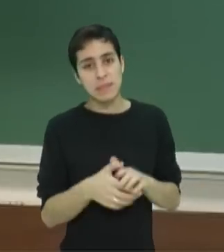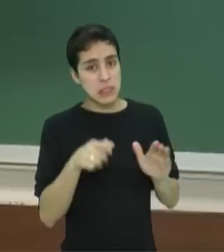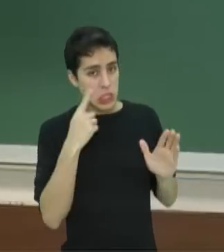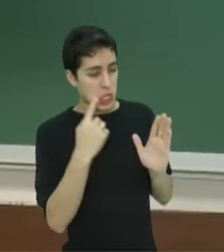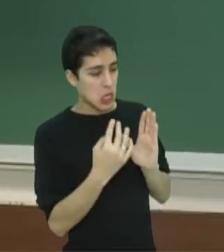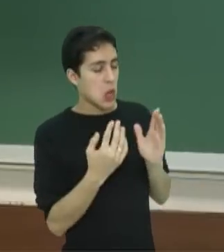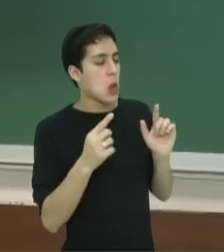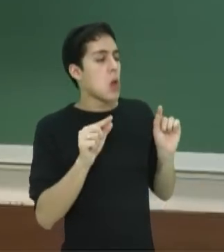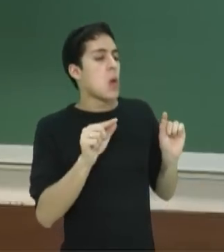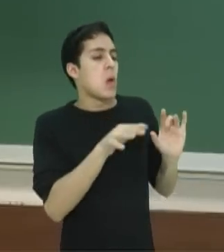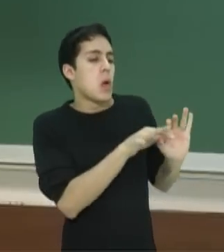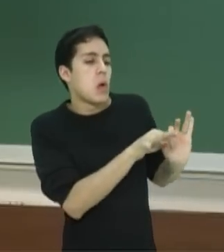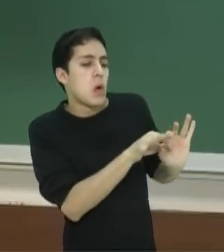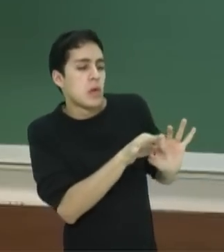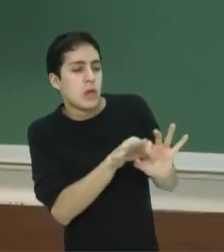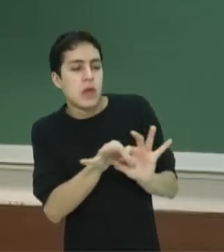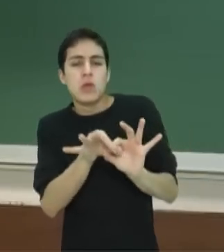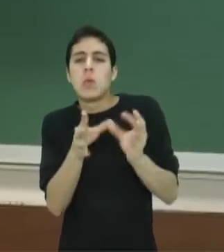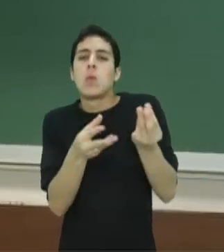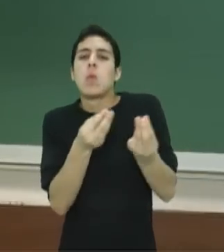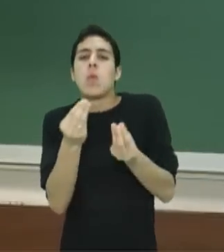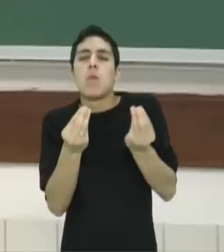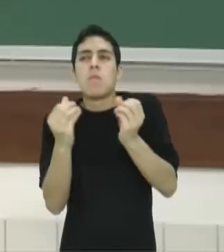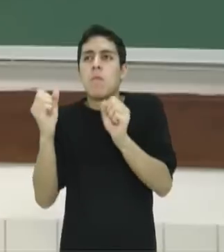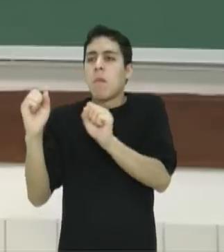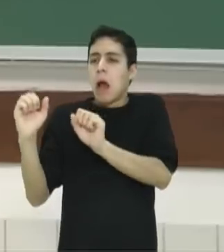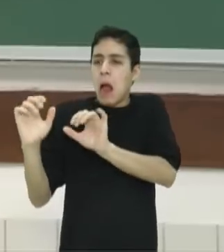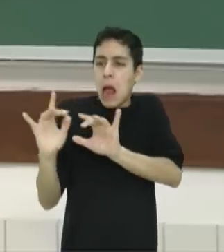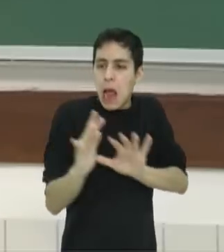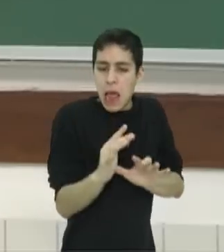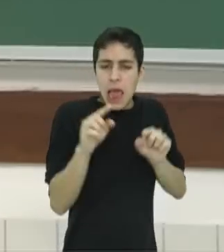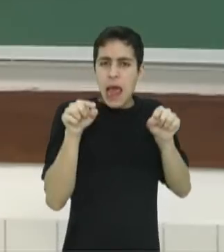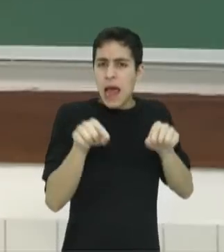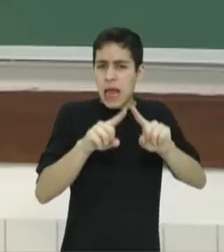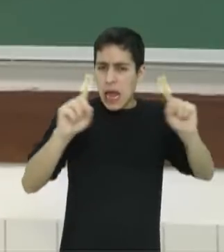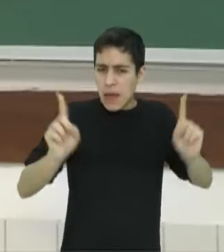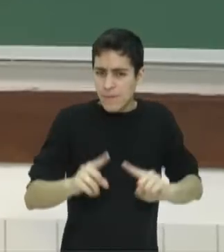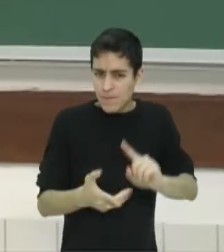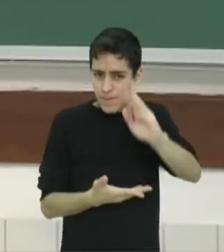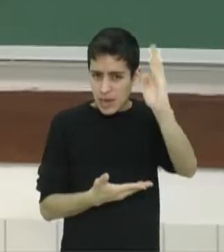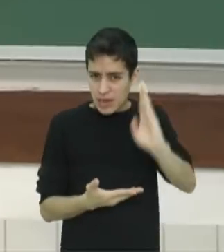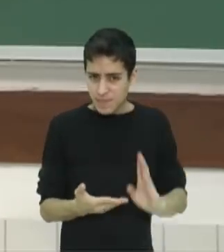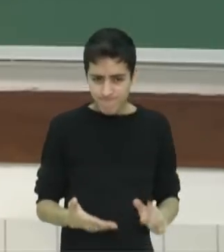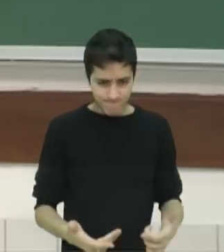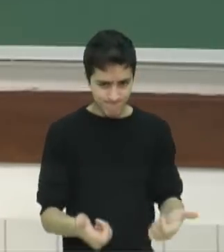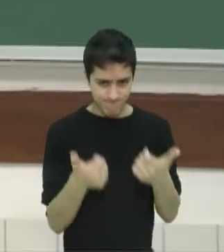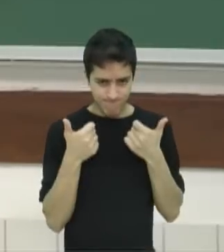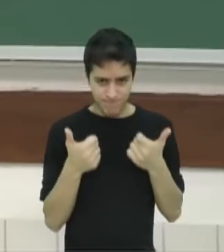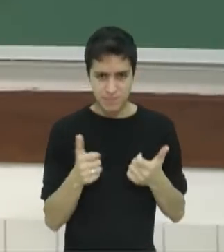da imigração no Brasil. Vamos para os nossos objetivos agora.